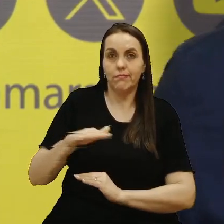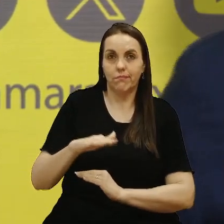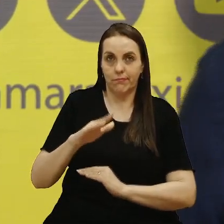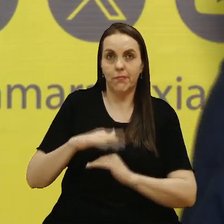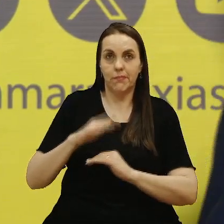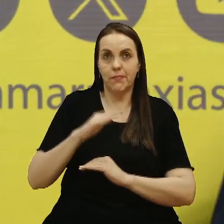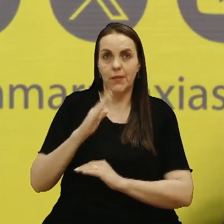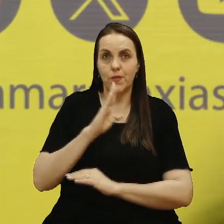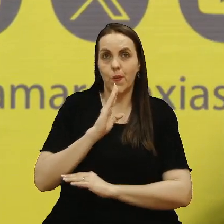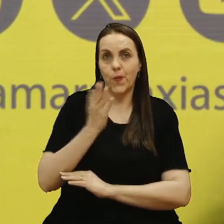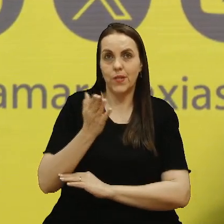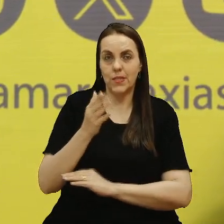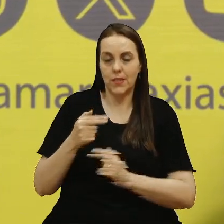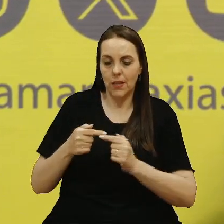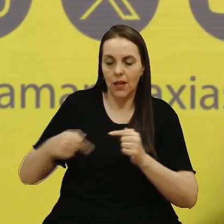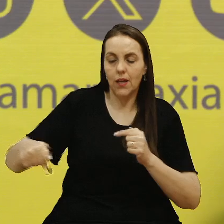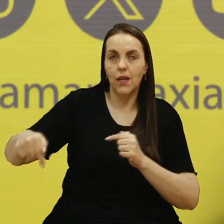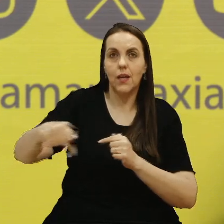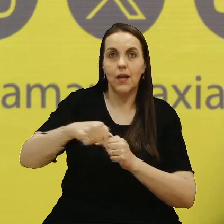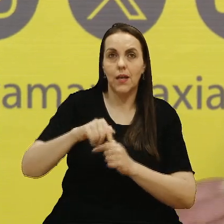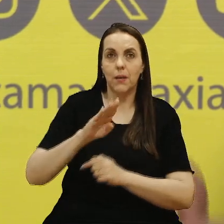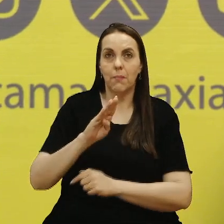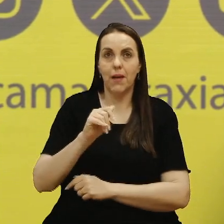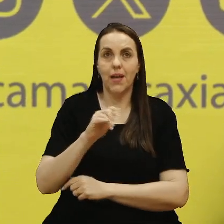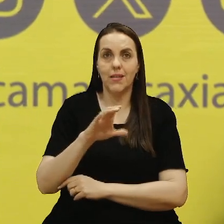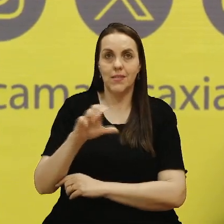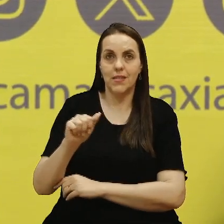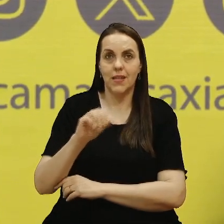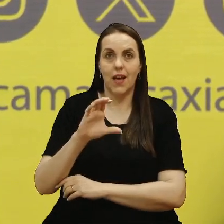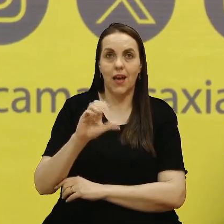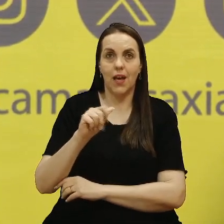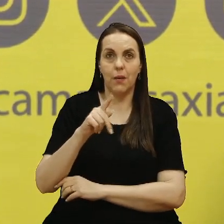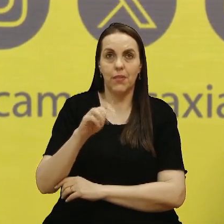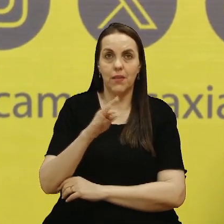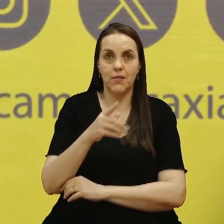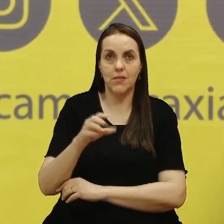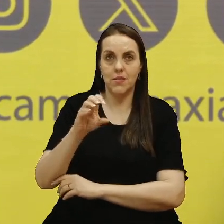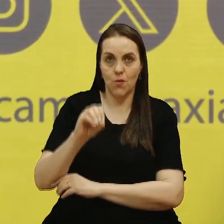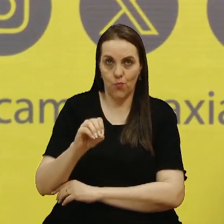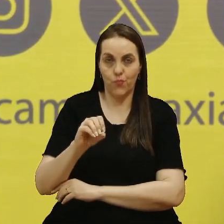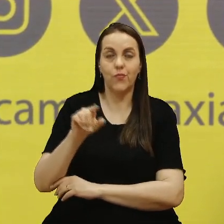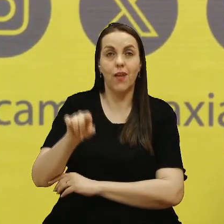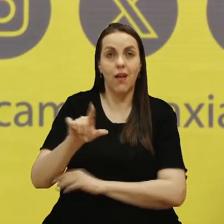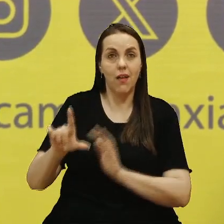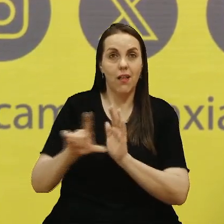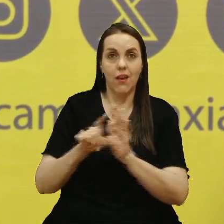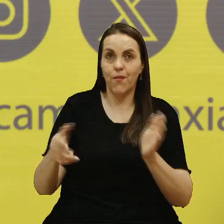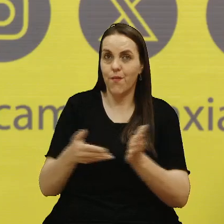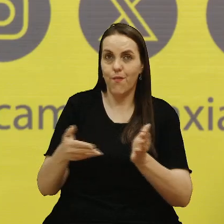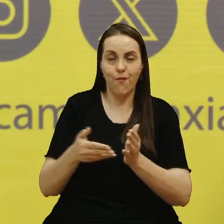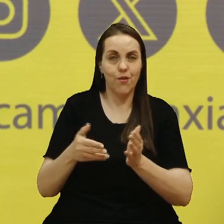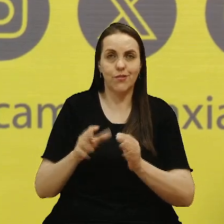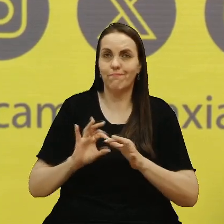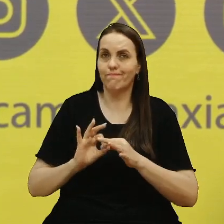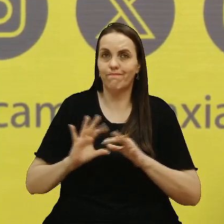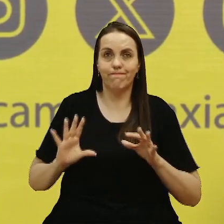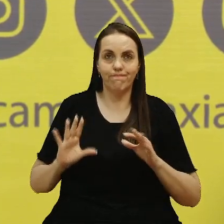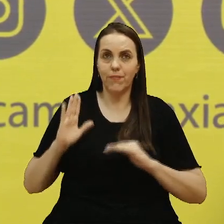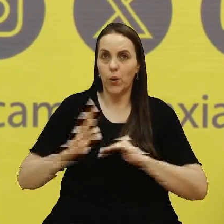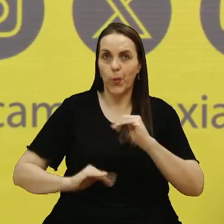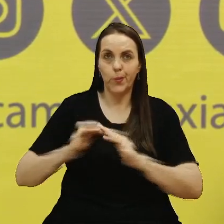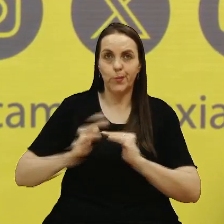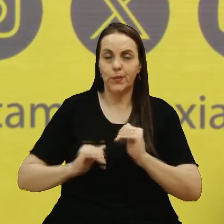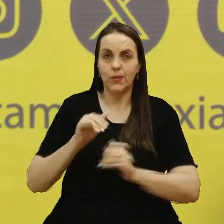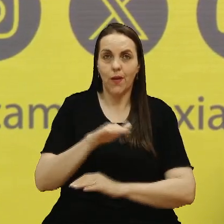conhecidas como bacia de captação, né? Então, a lei atual hoje, ela não permite nenhum tipo de construção